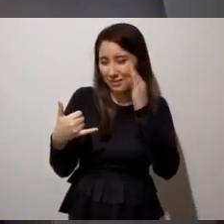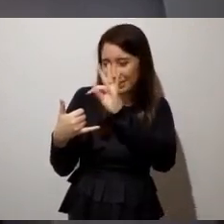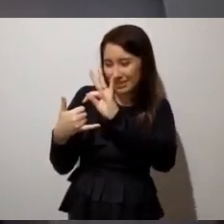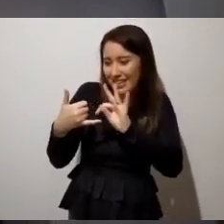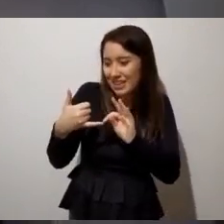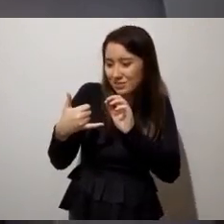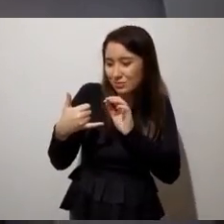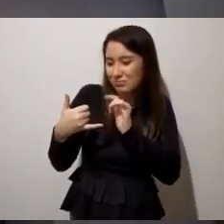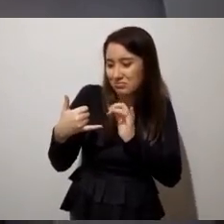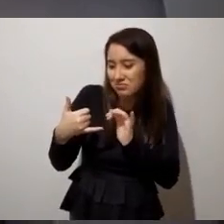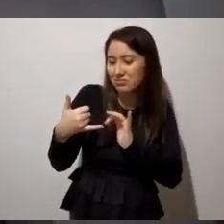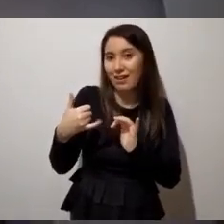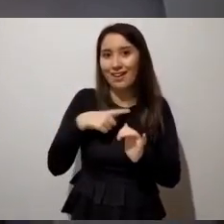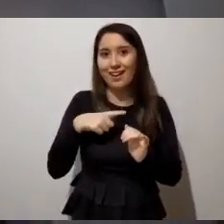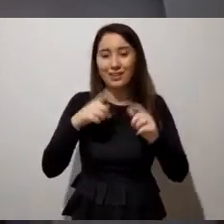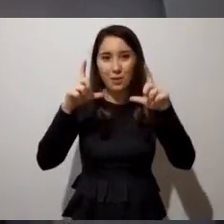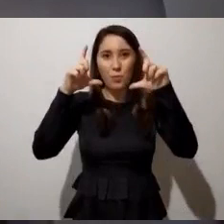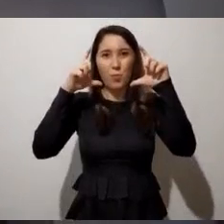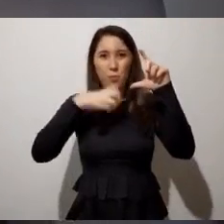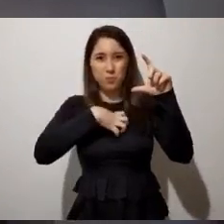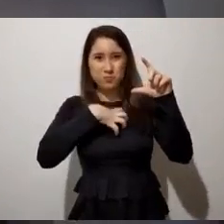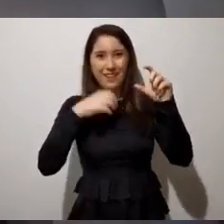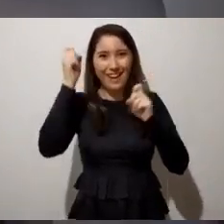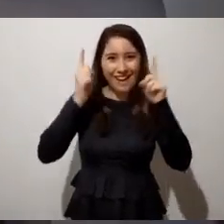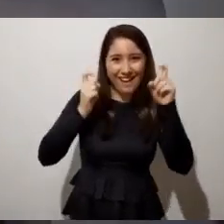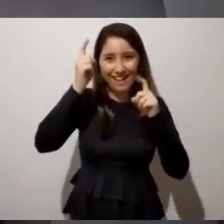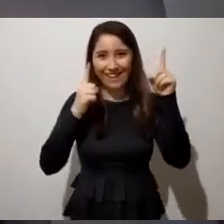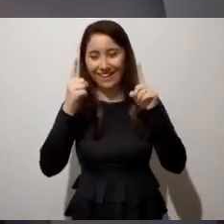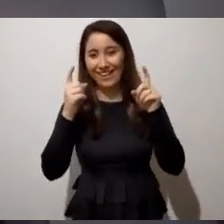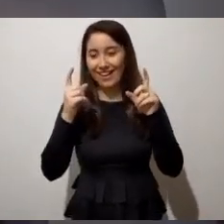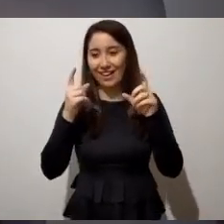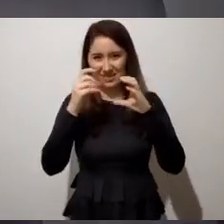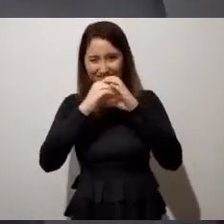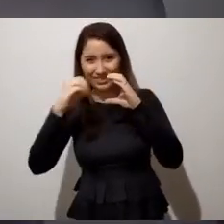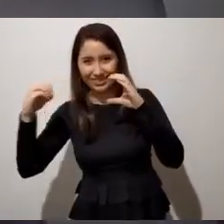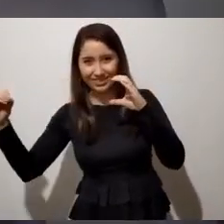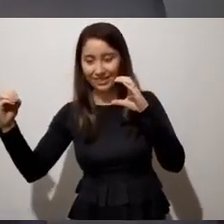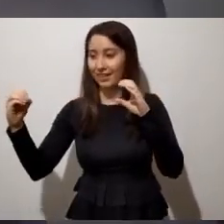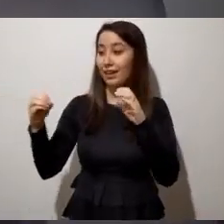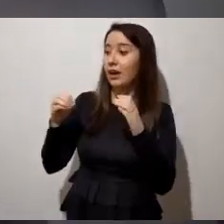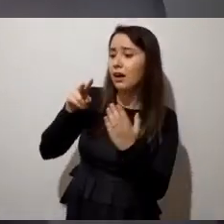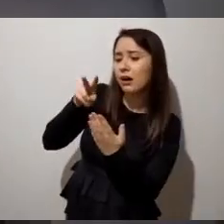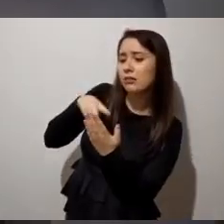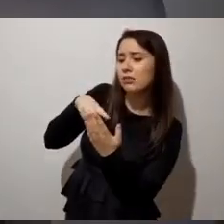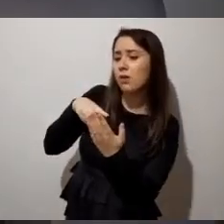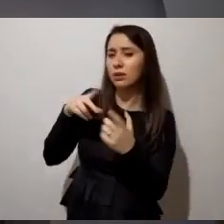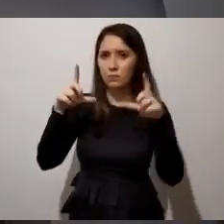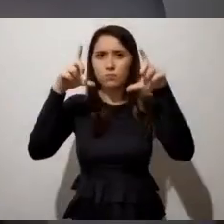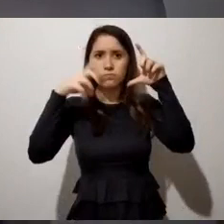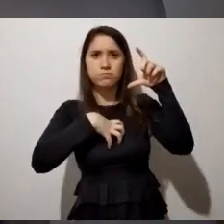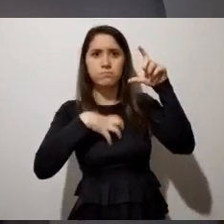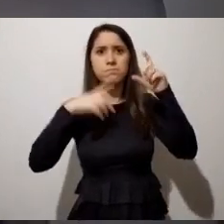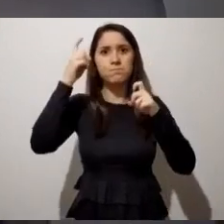as opções de vários emojis para colocar naquele texto? Olha para esses emojis e tenta dizer qual emoção cada um deles